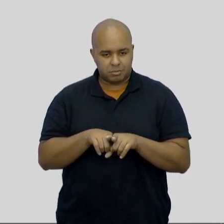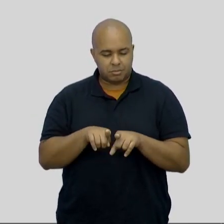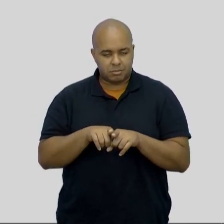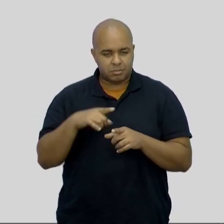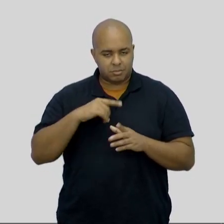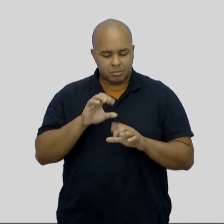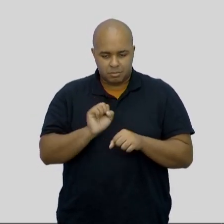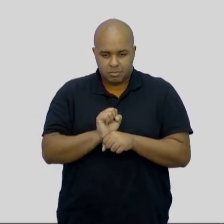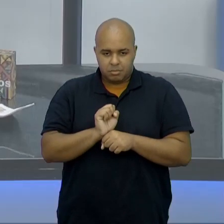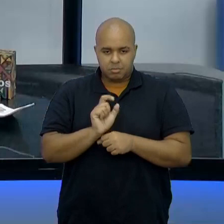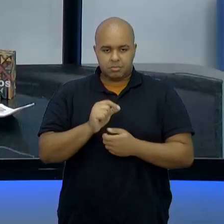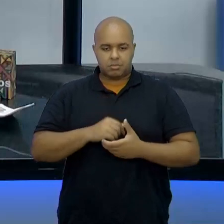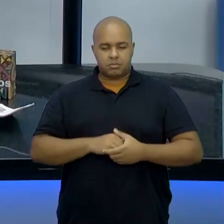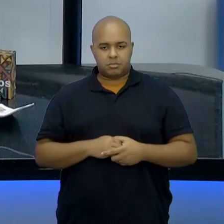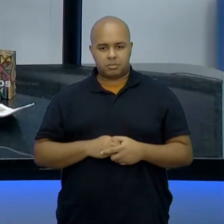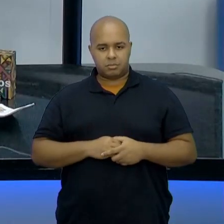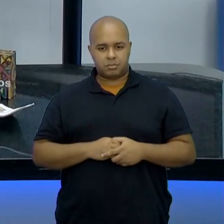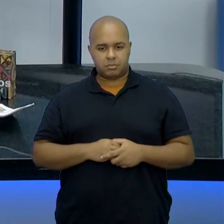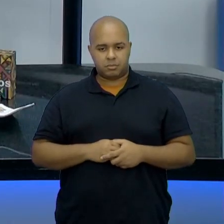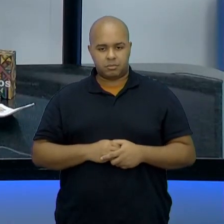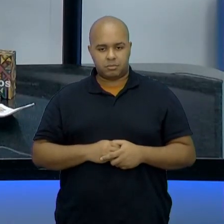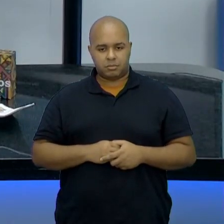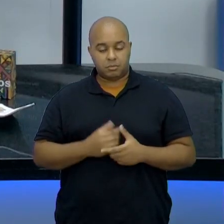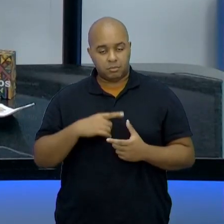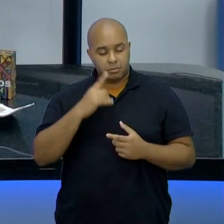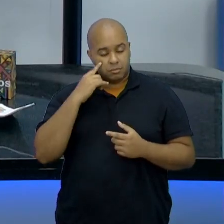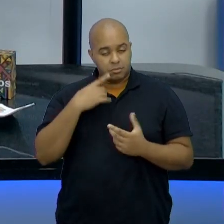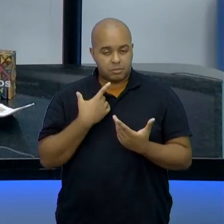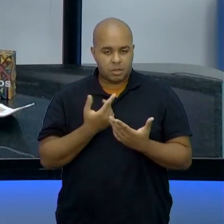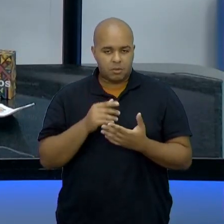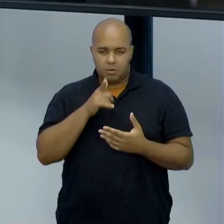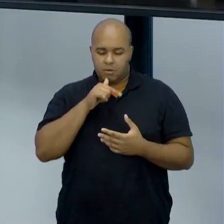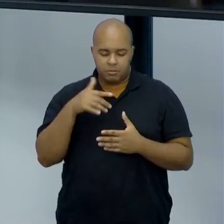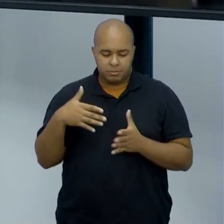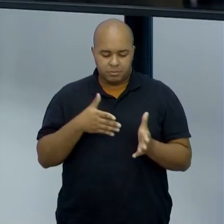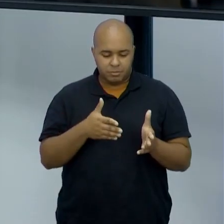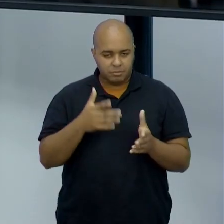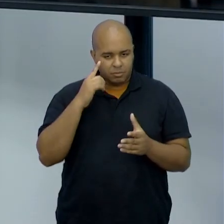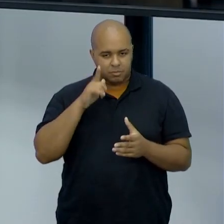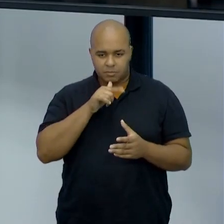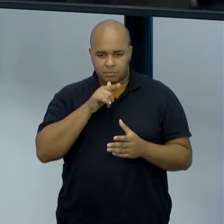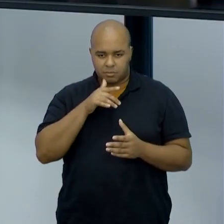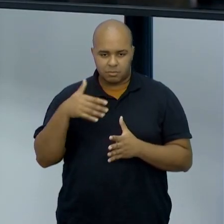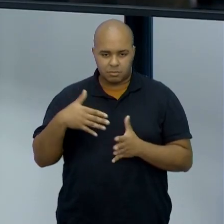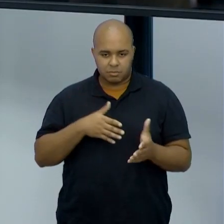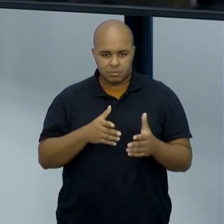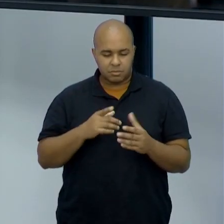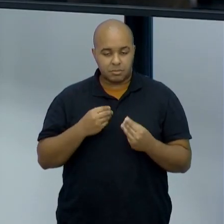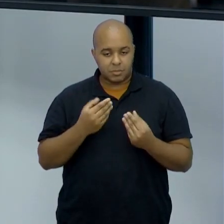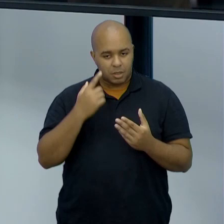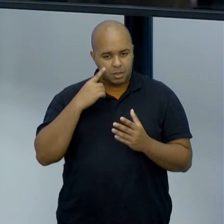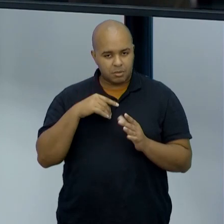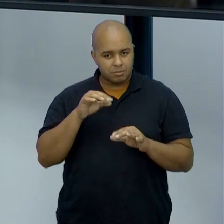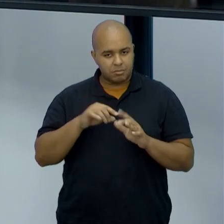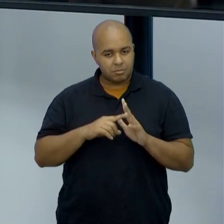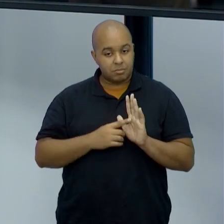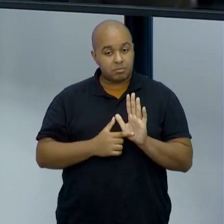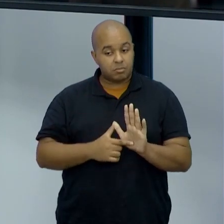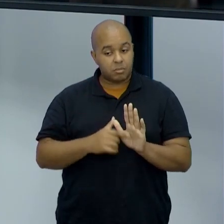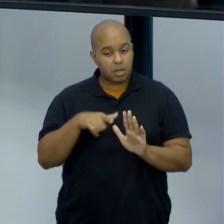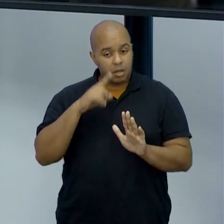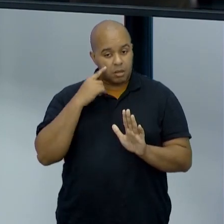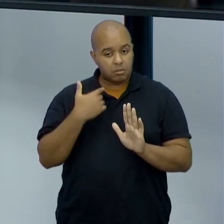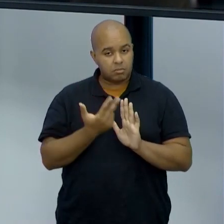uma qualquer aqui. Então, por exemplo, aqui tem um rio. Esse rio, ele fornece um recurso aqui embaixo, que